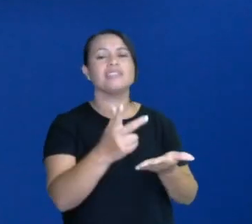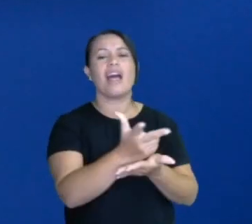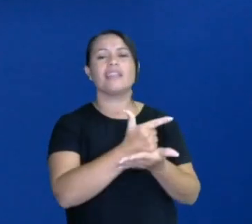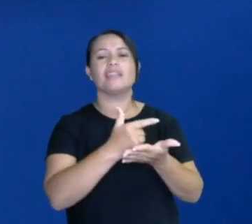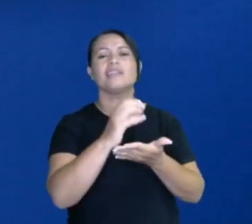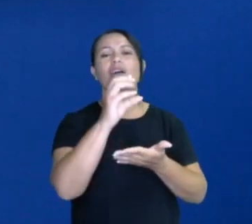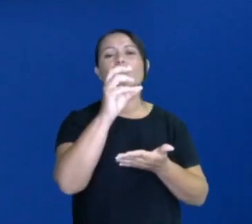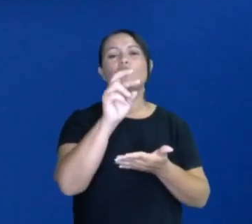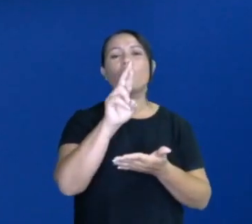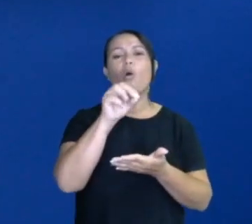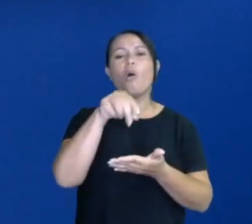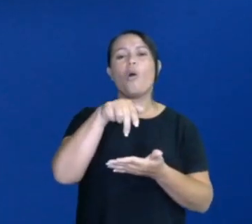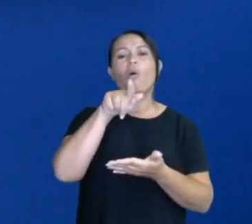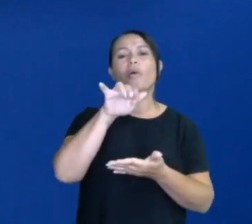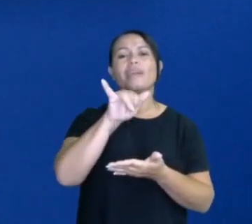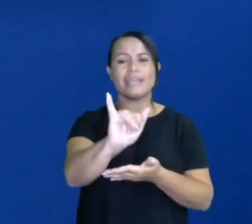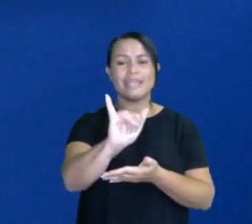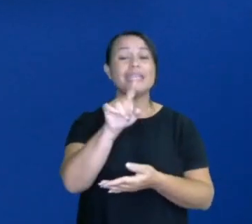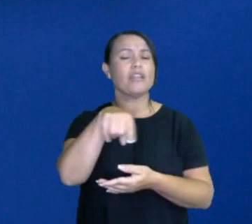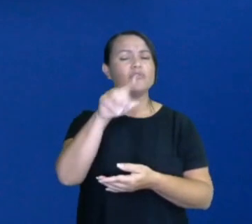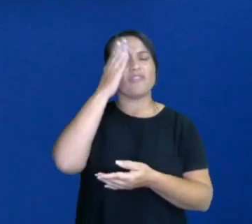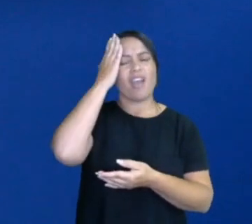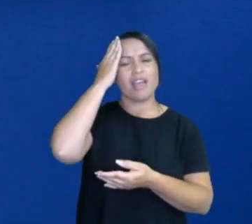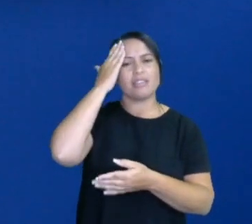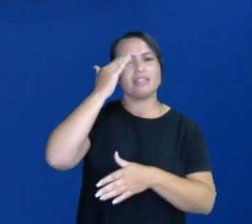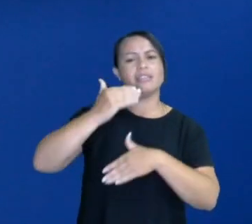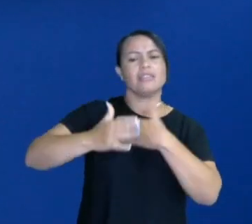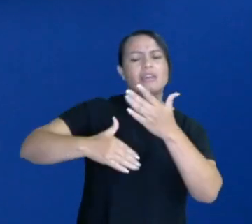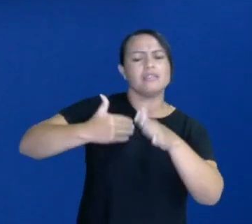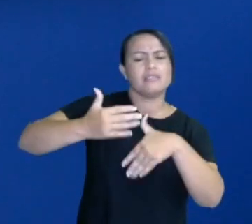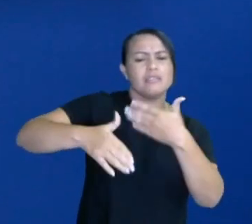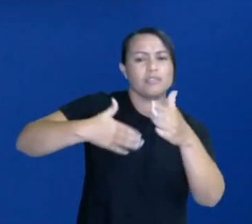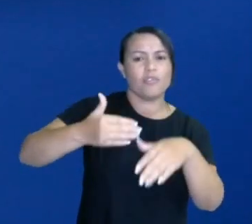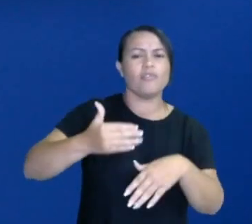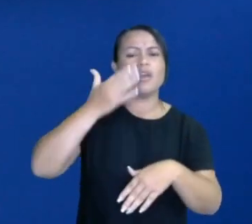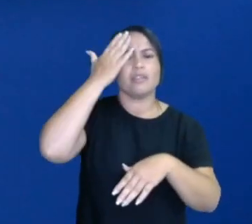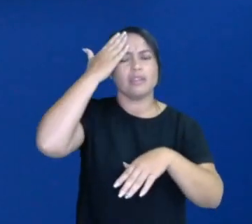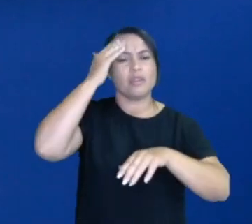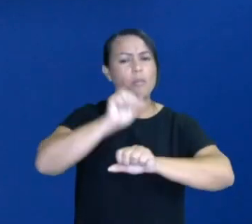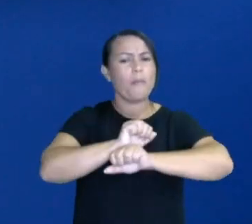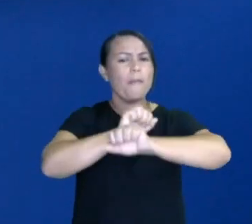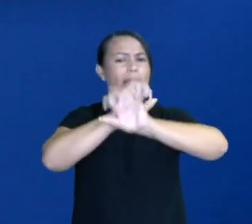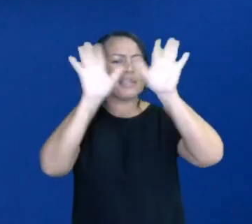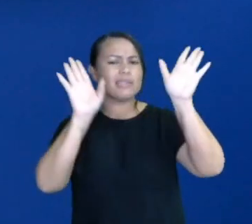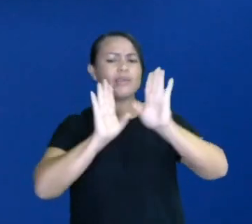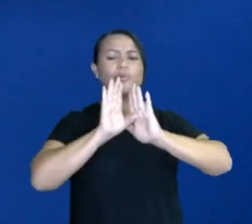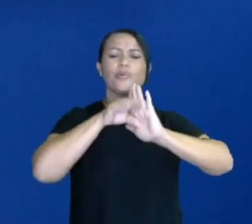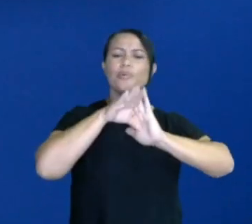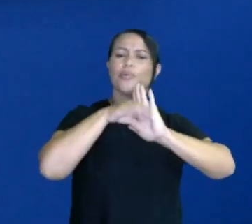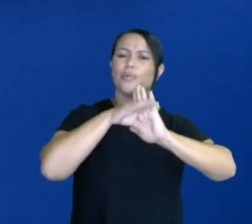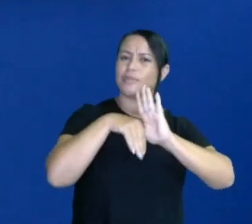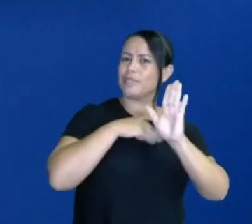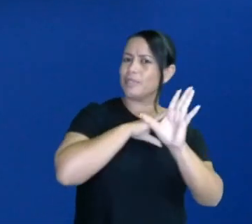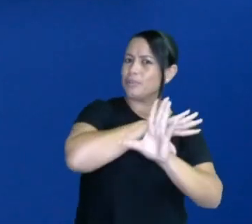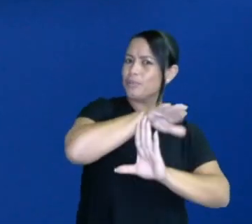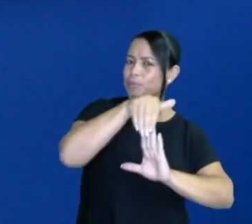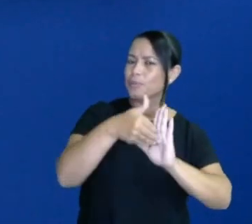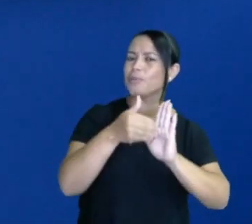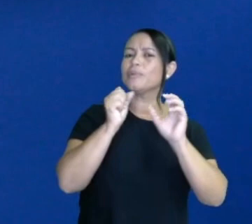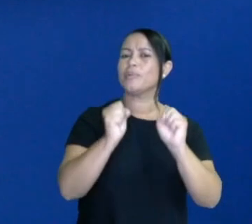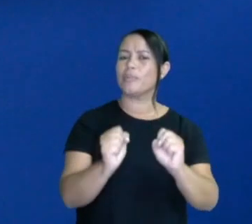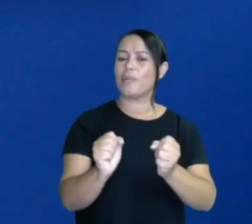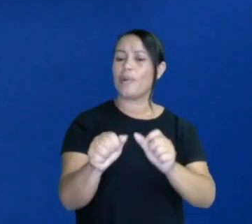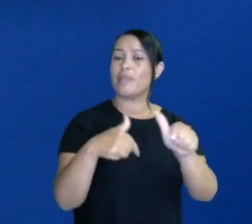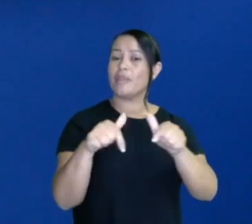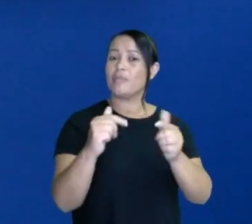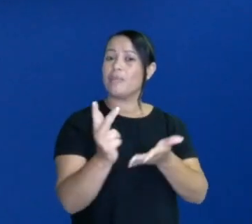E mais adiante você vai conseguir desenvolver e entender melhor todo o conceito que dá para trabalhar no mapa. Mas